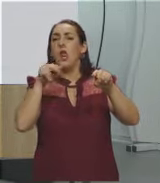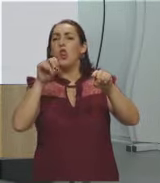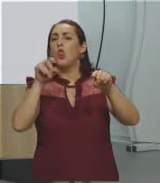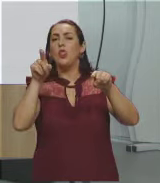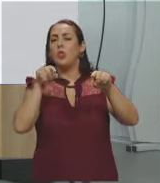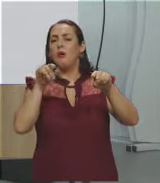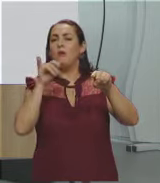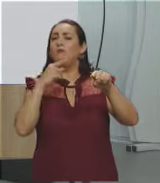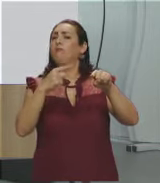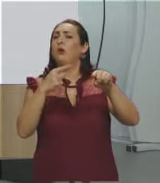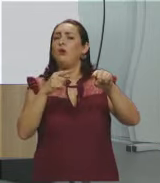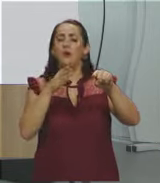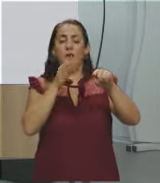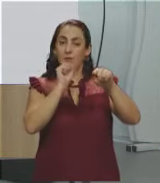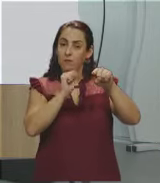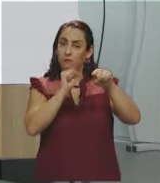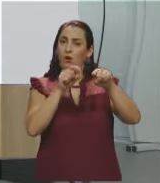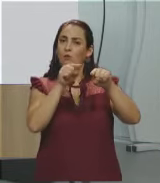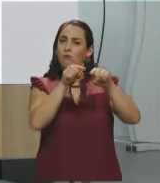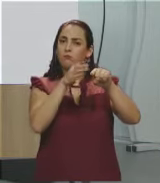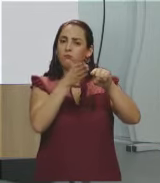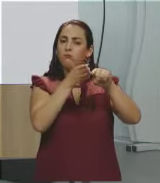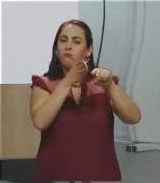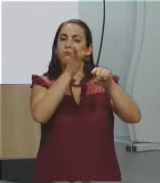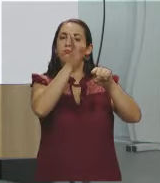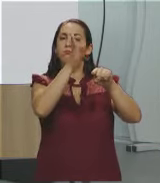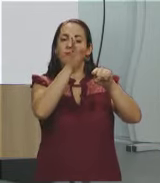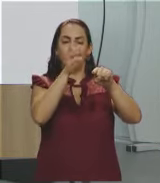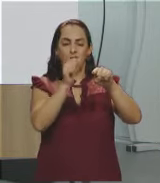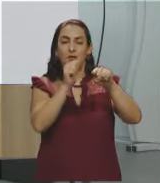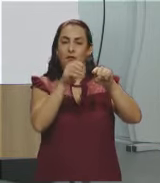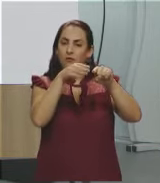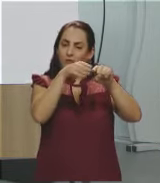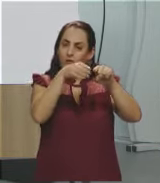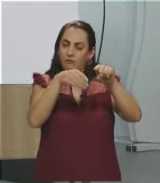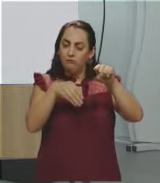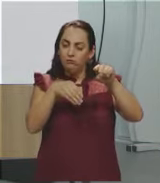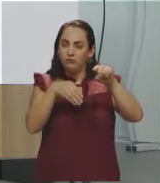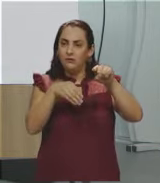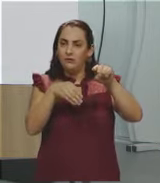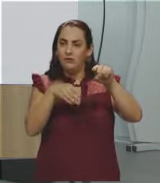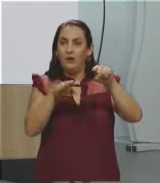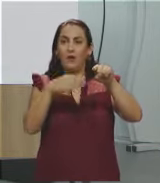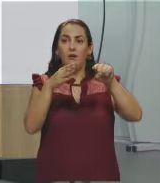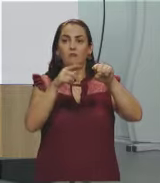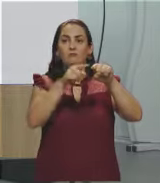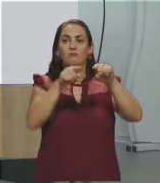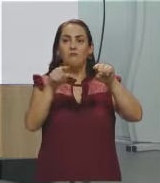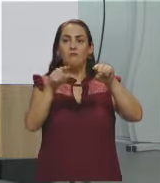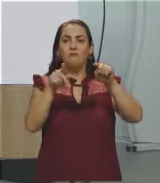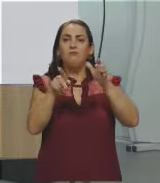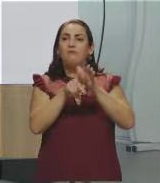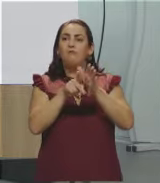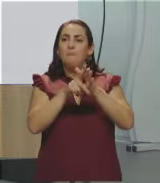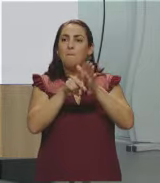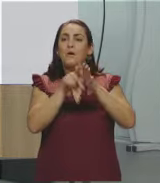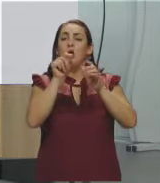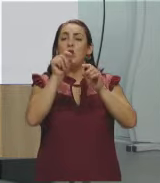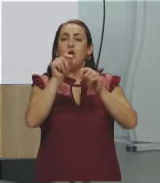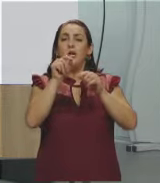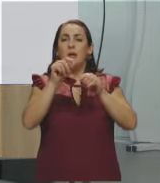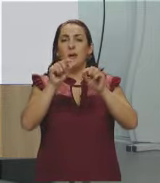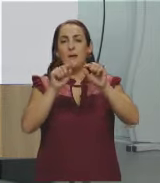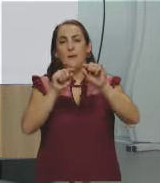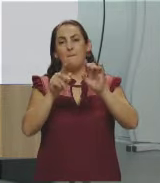de I2. E aí, significa que, então, que esse pedaço aqui, ó, é um circuito paralelo.